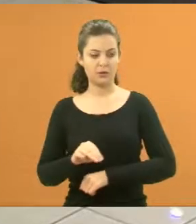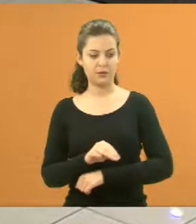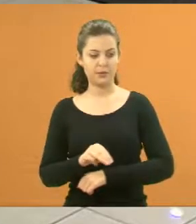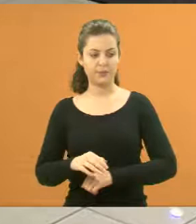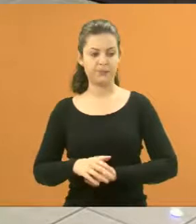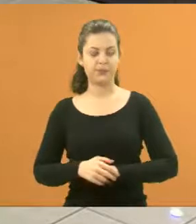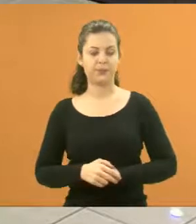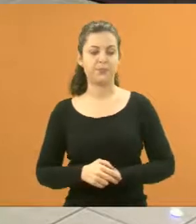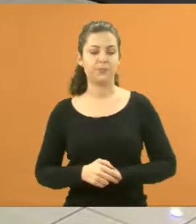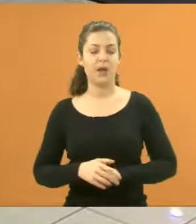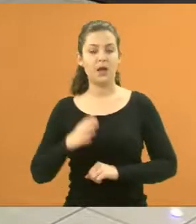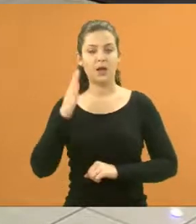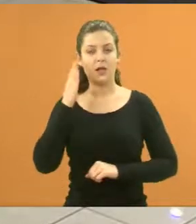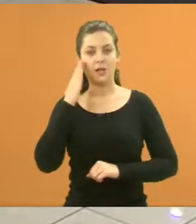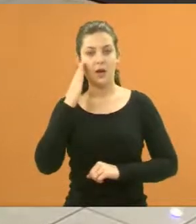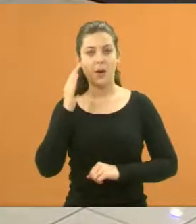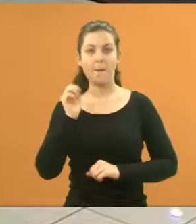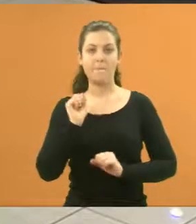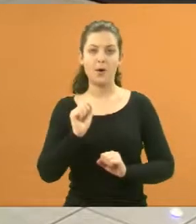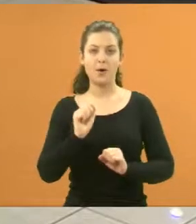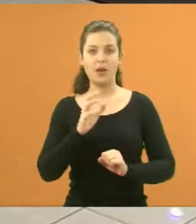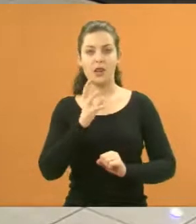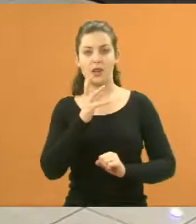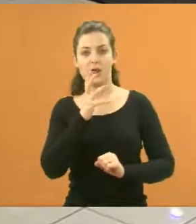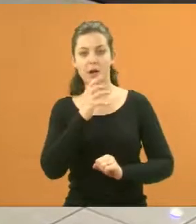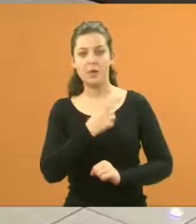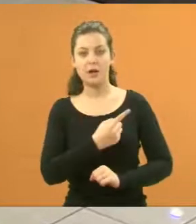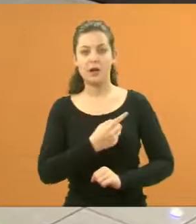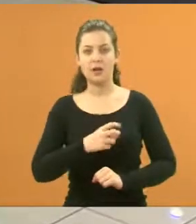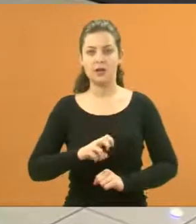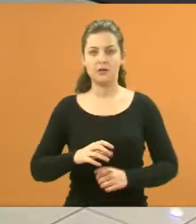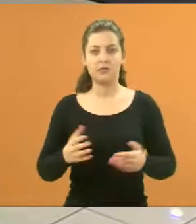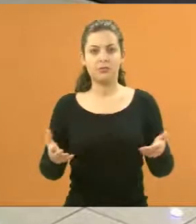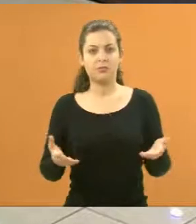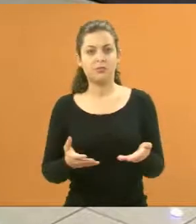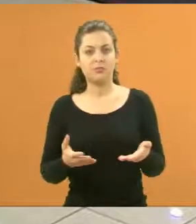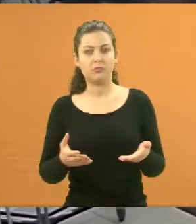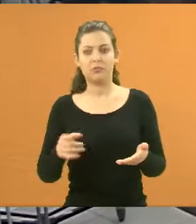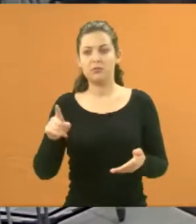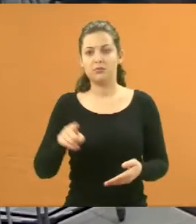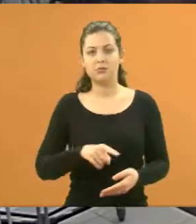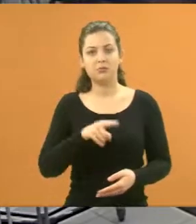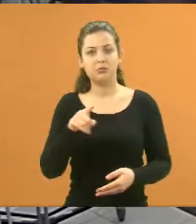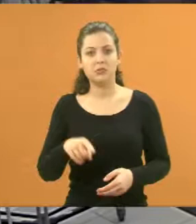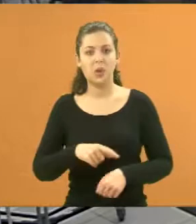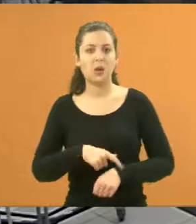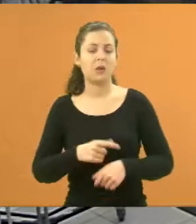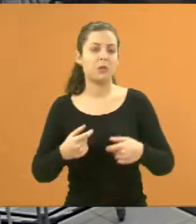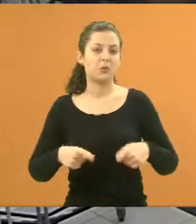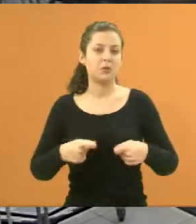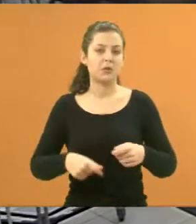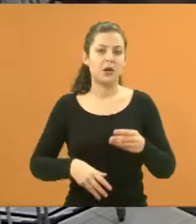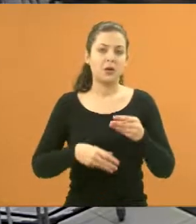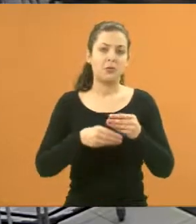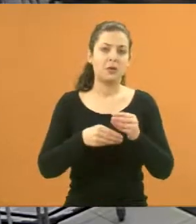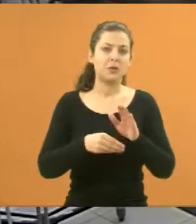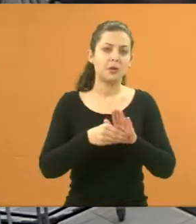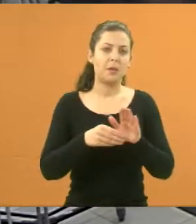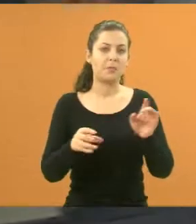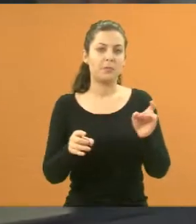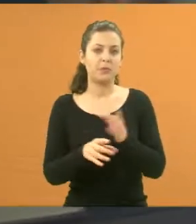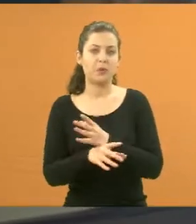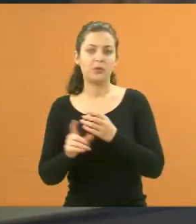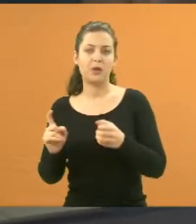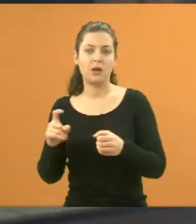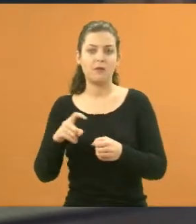Presidente, assim, nós sabemos que isso pode demorar 5, 10, 15. Vamos suspender o tempo necessário. Assim que tivermos com a emenda pronta, a gente volta. É